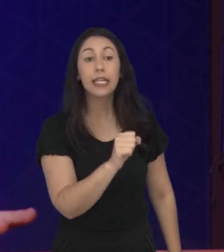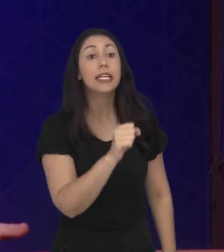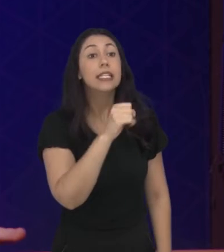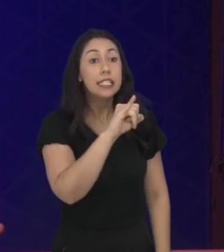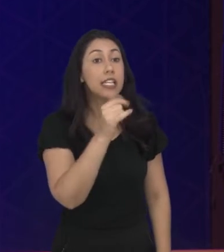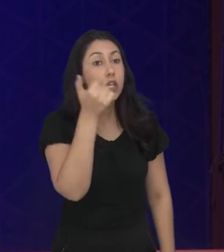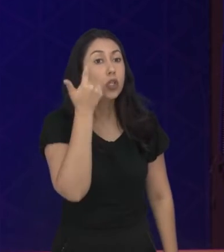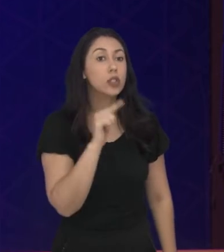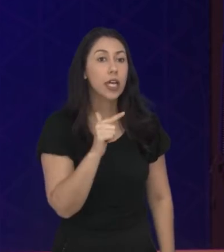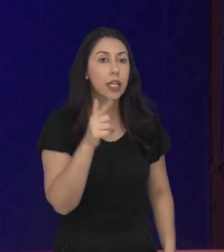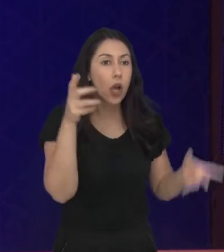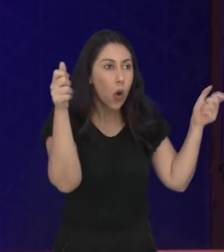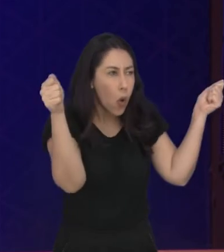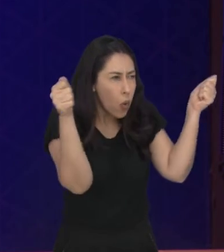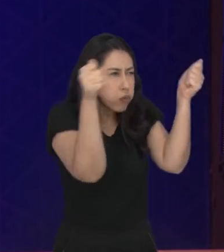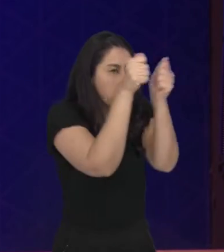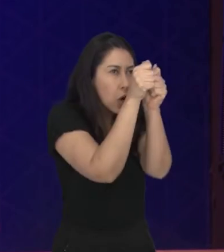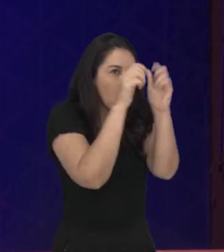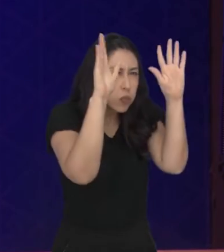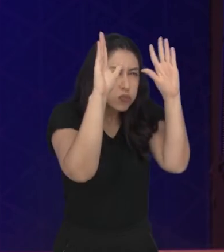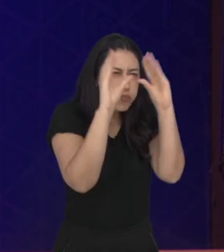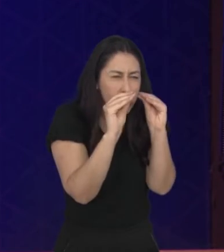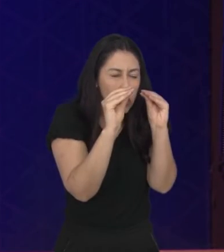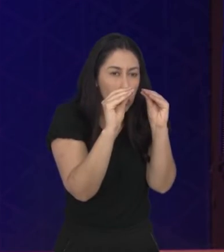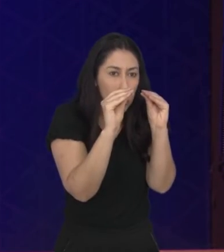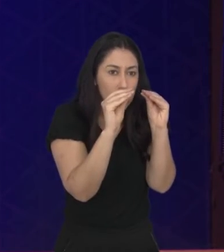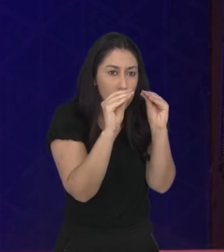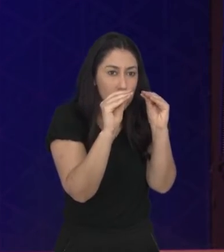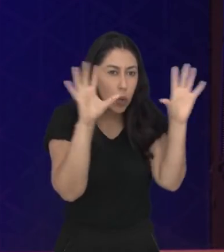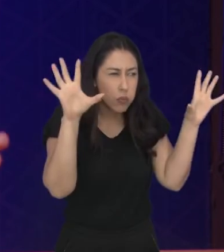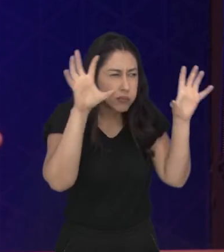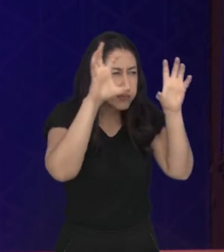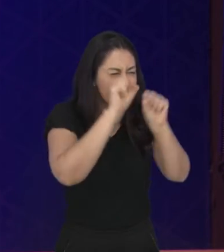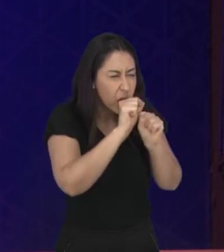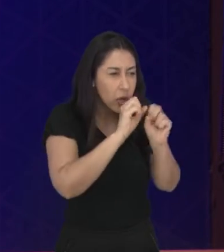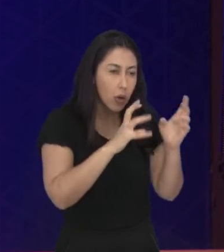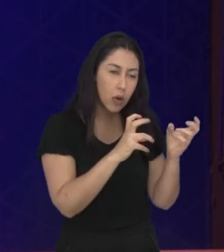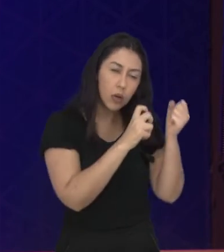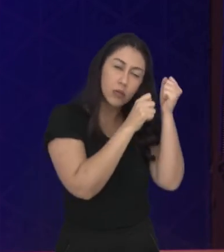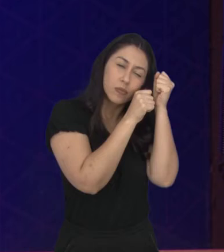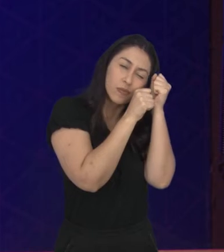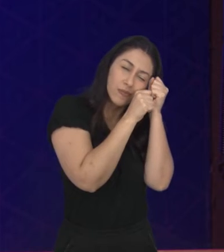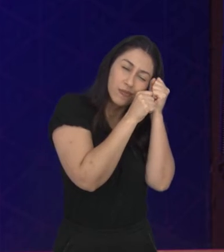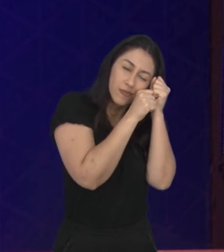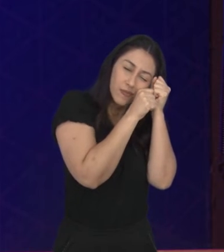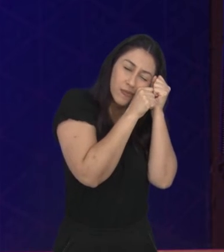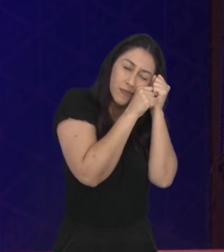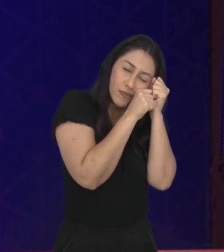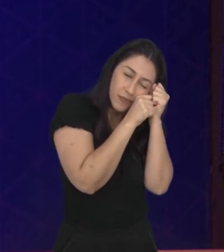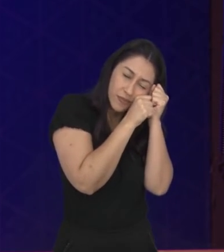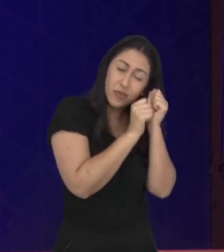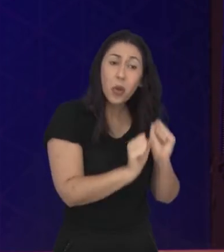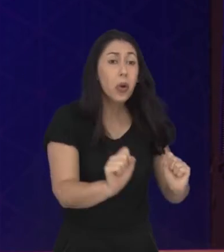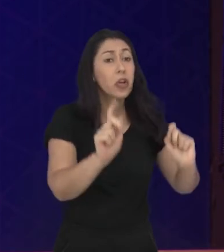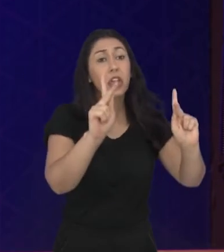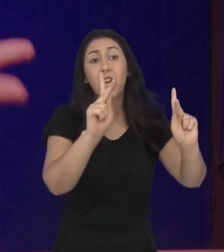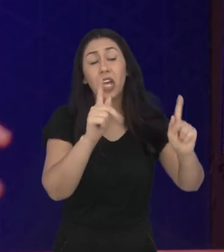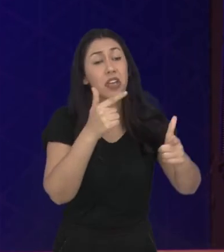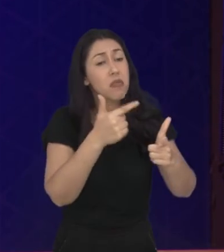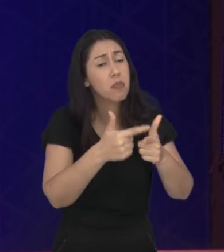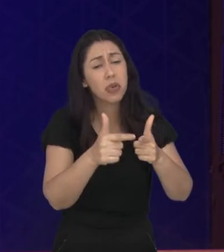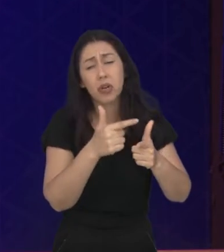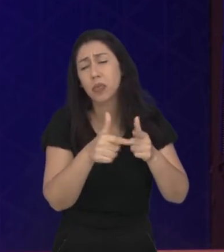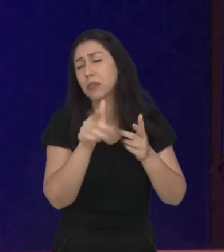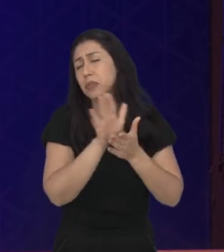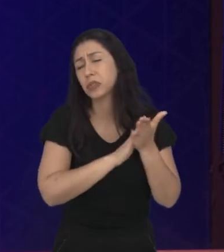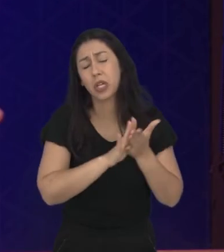luz do sol e realmente ficar no escuro durante esse tempo, para sua melatonina funcionar corretamente durante esse tempo, você consegue ter,